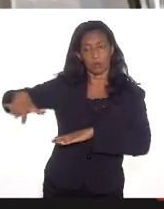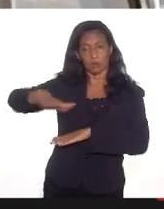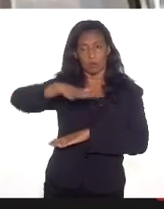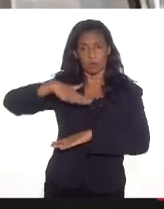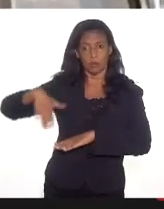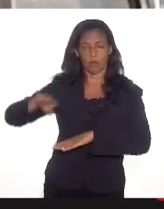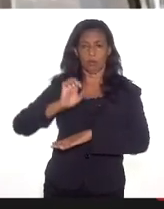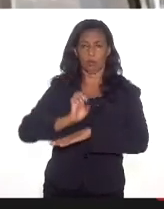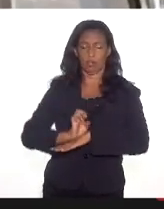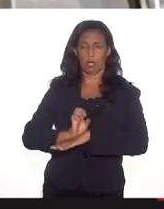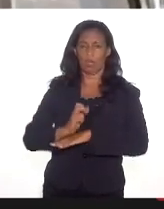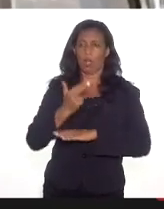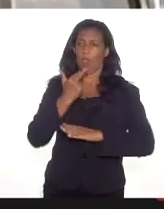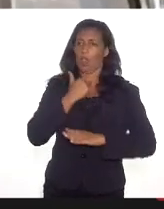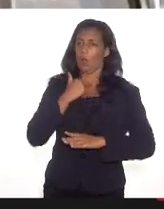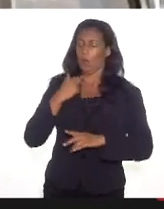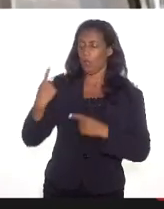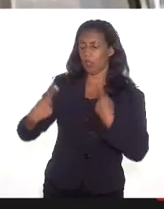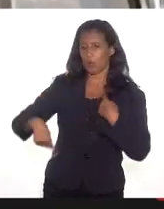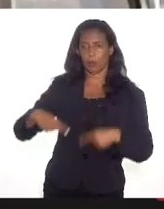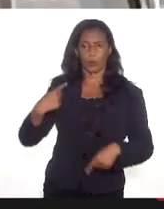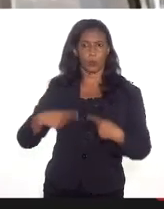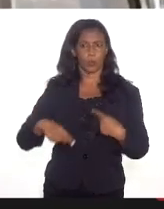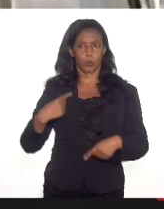elas não podem ser mais políticas